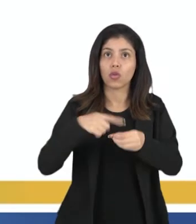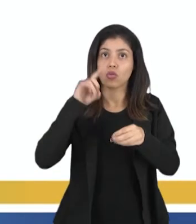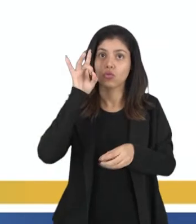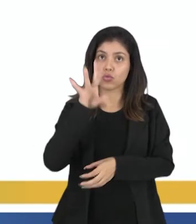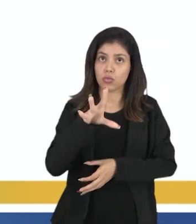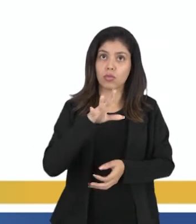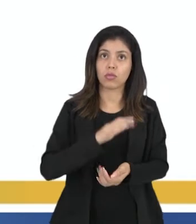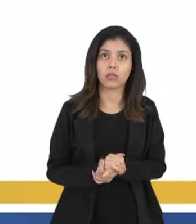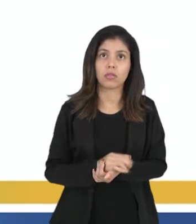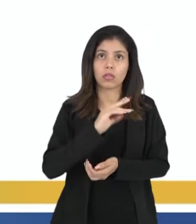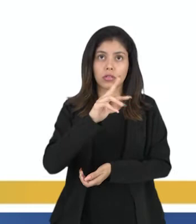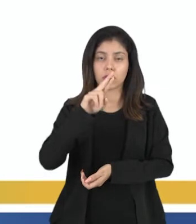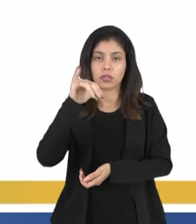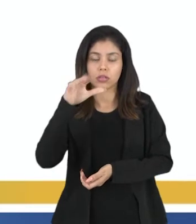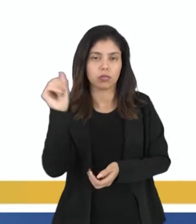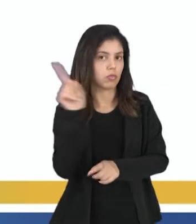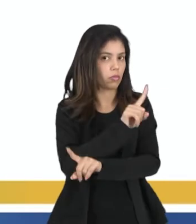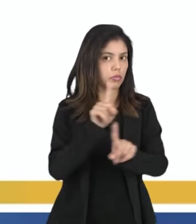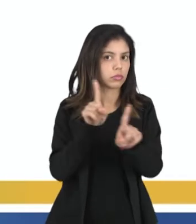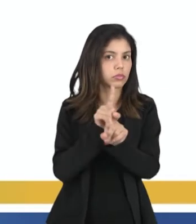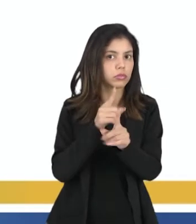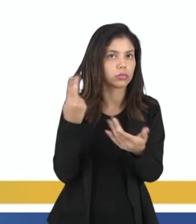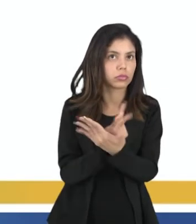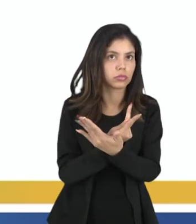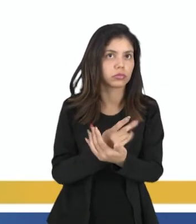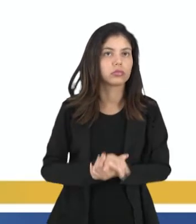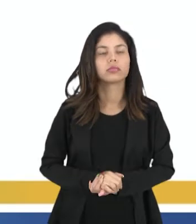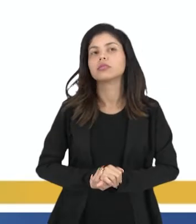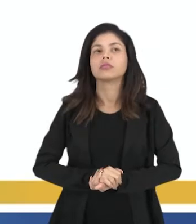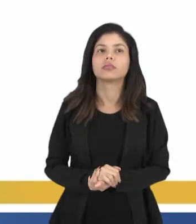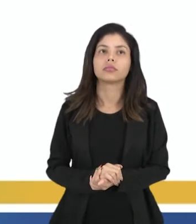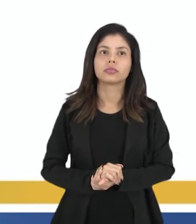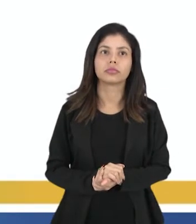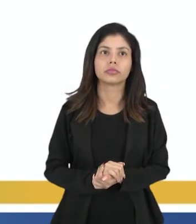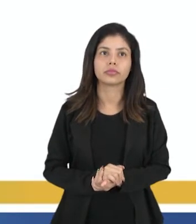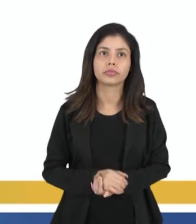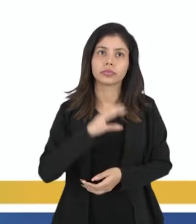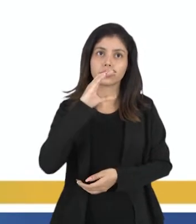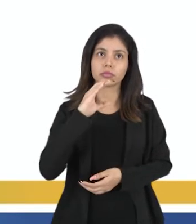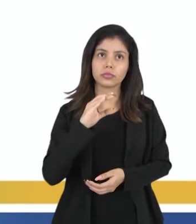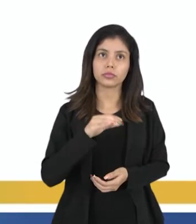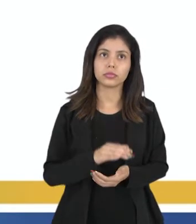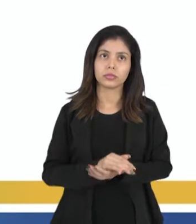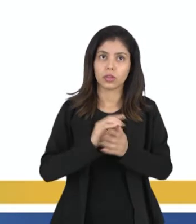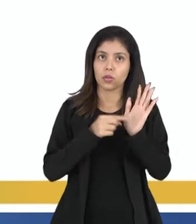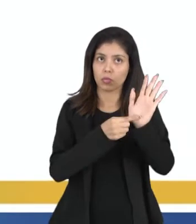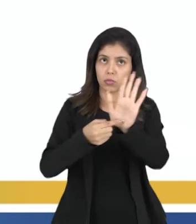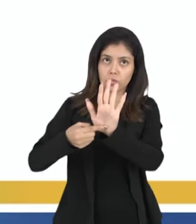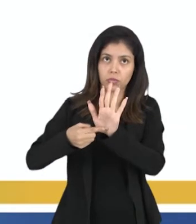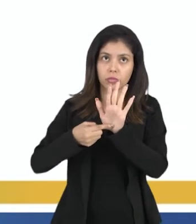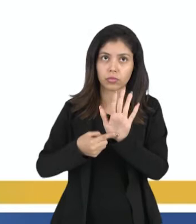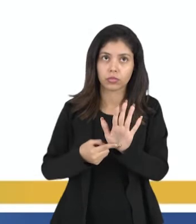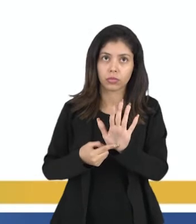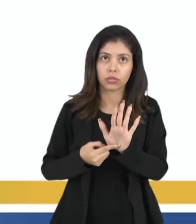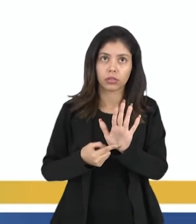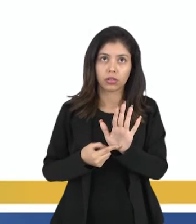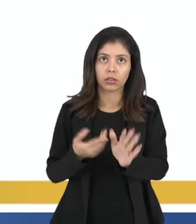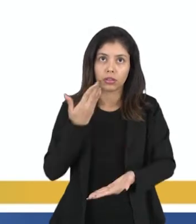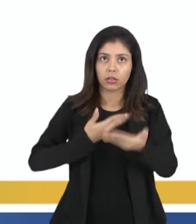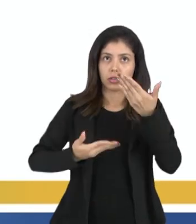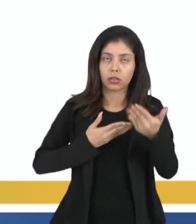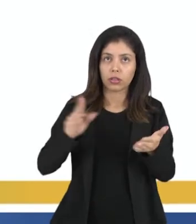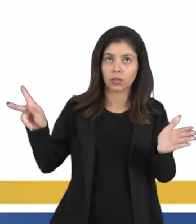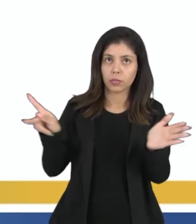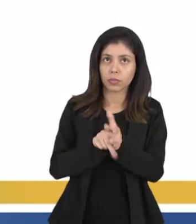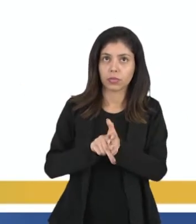restando-nos somente o ceticismo? Não. Não mesmo. Revela a relação de